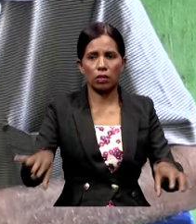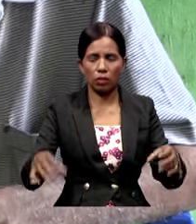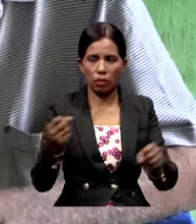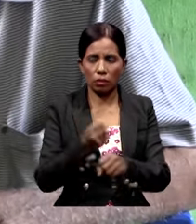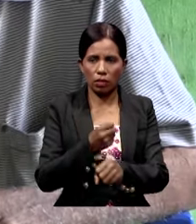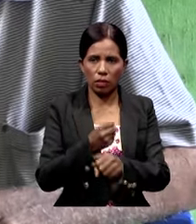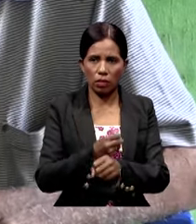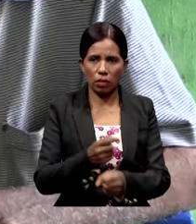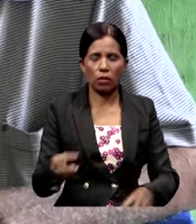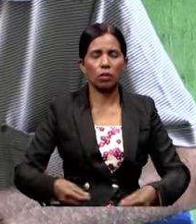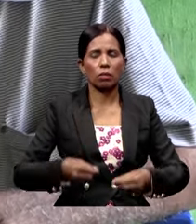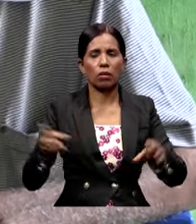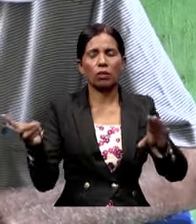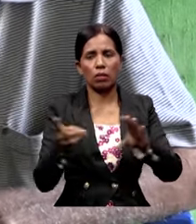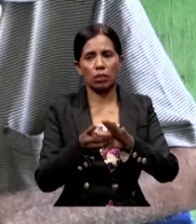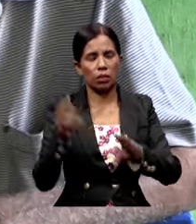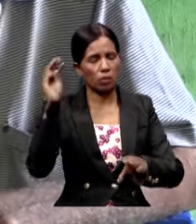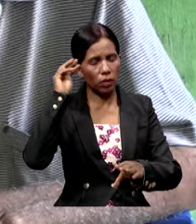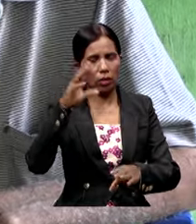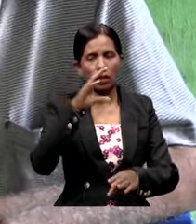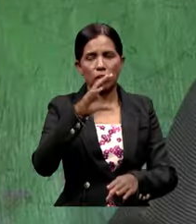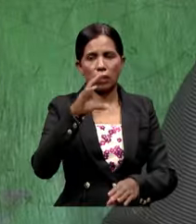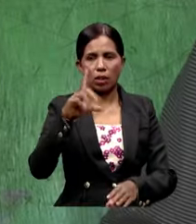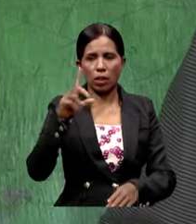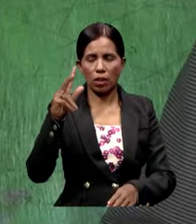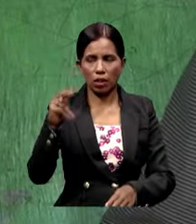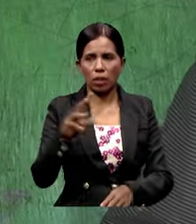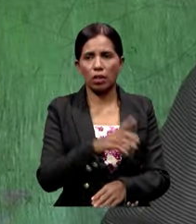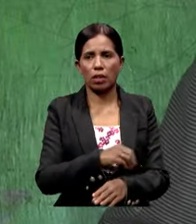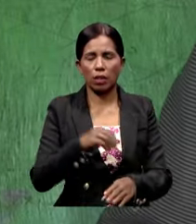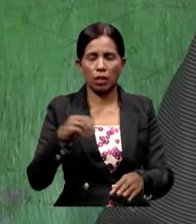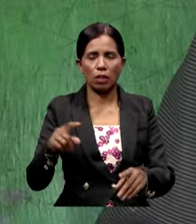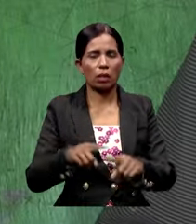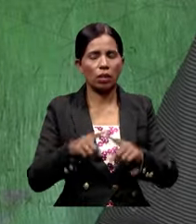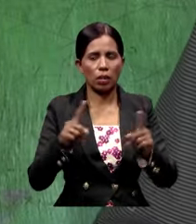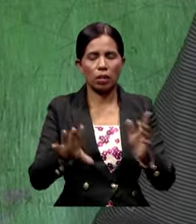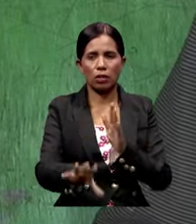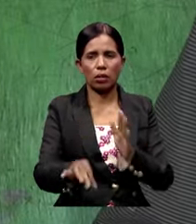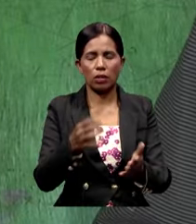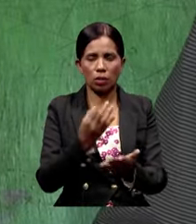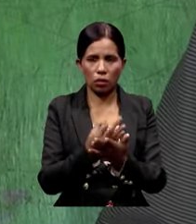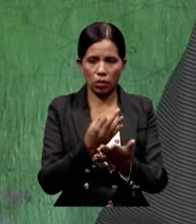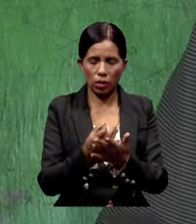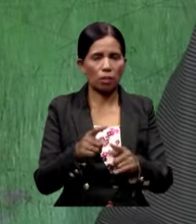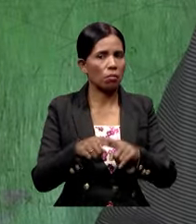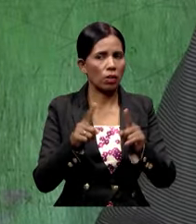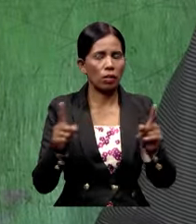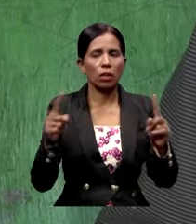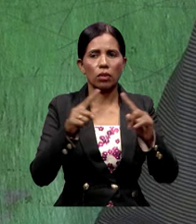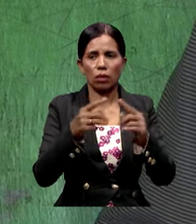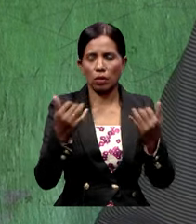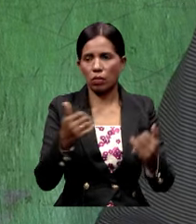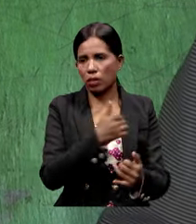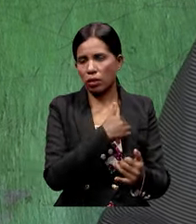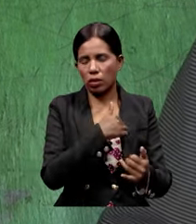di submete documento e a Ministério Assunto Combatente Libertação Nacional a tu retan pensão, mas be to agora se dá o